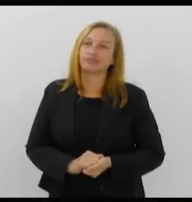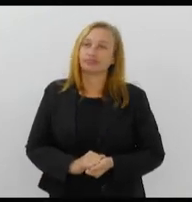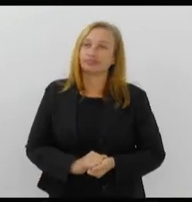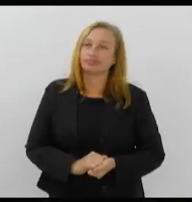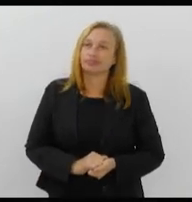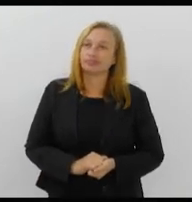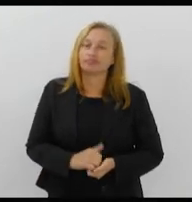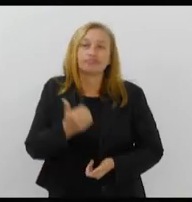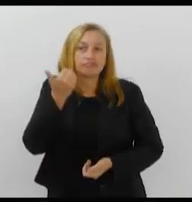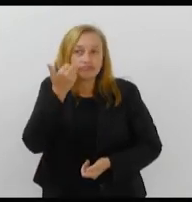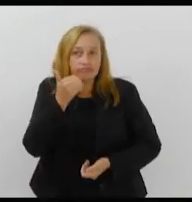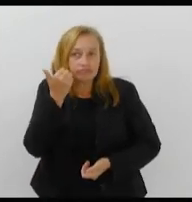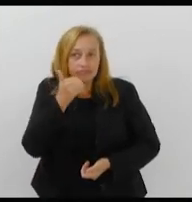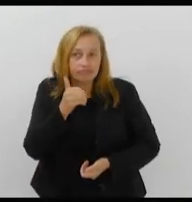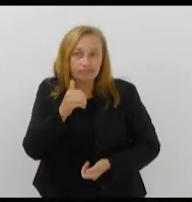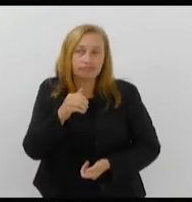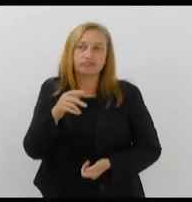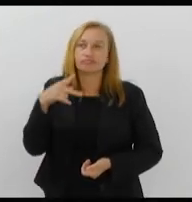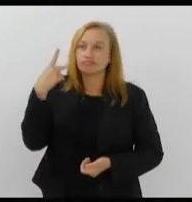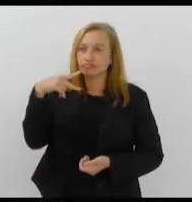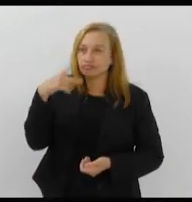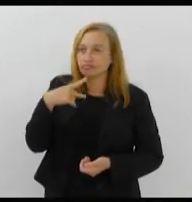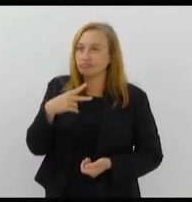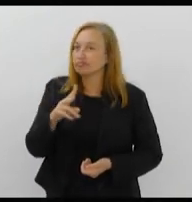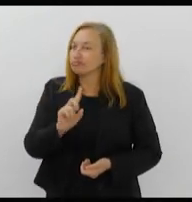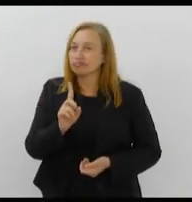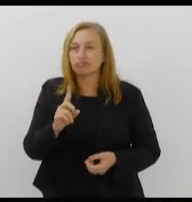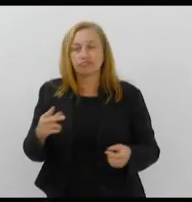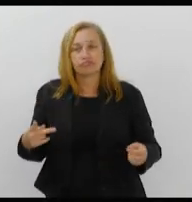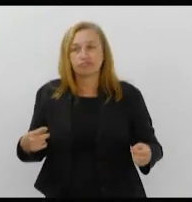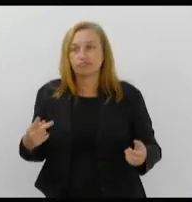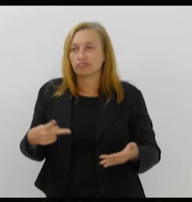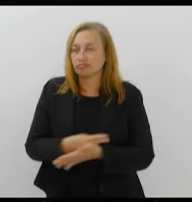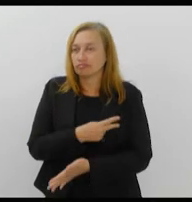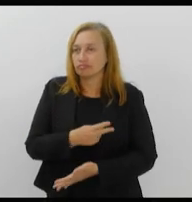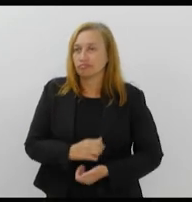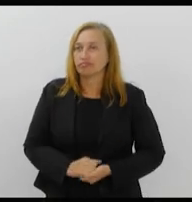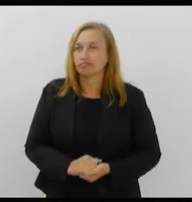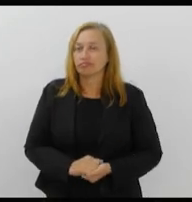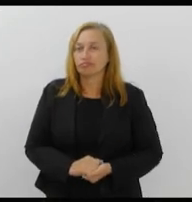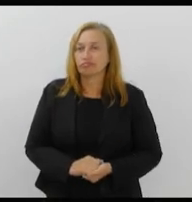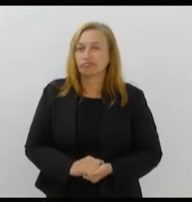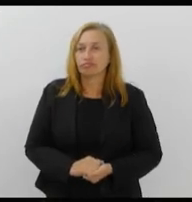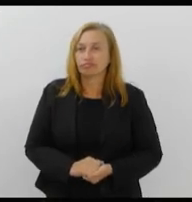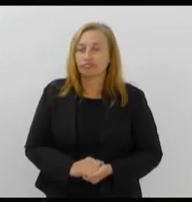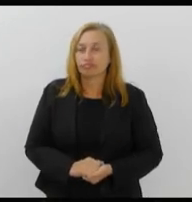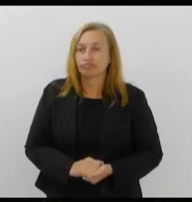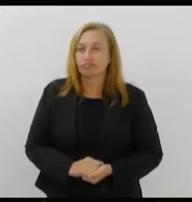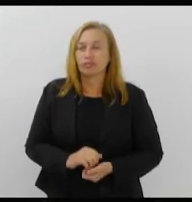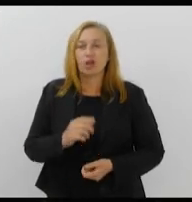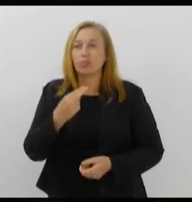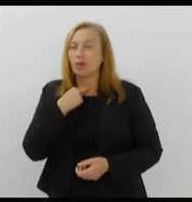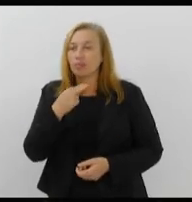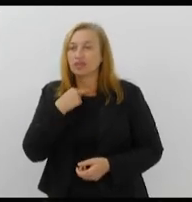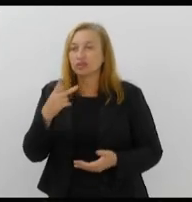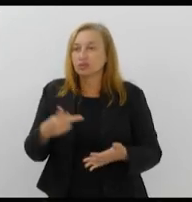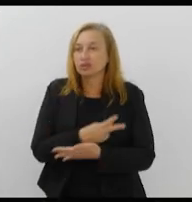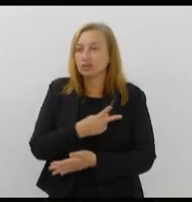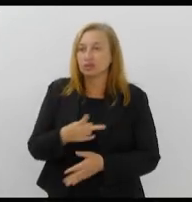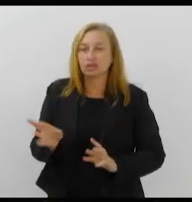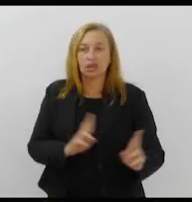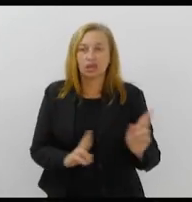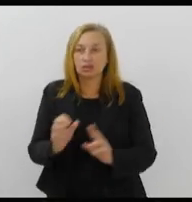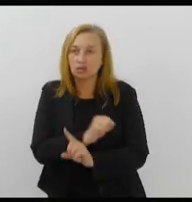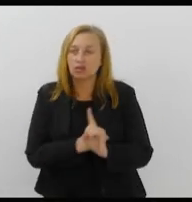Isso é mal-caratismo político. Isso não deve acontecer. Não deve acontecer nem na política e nem nas relações